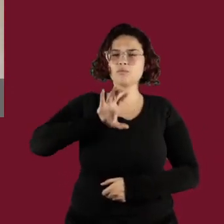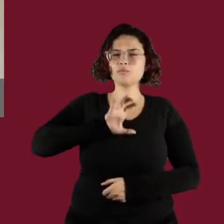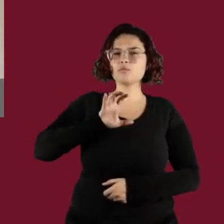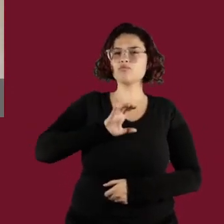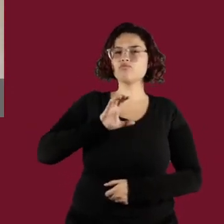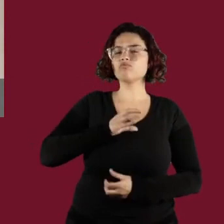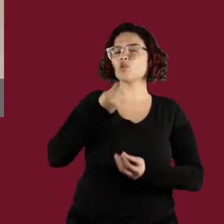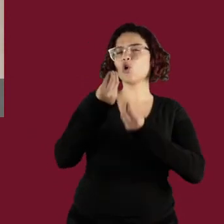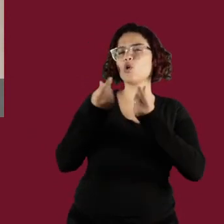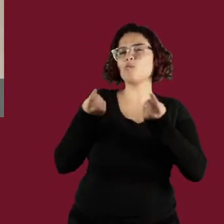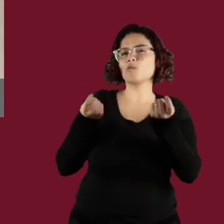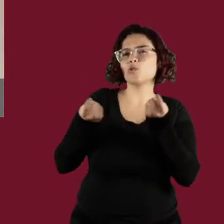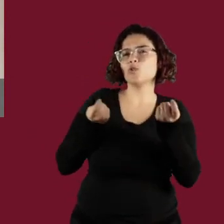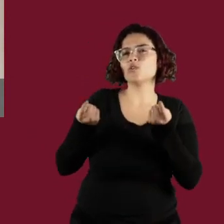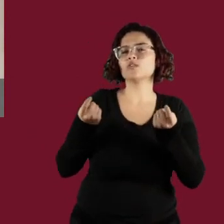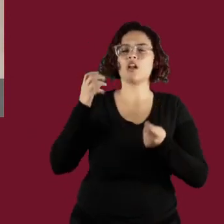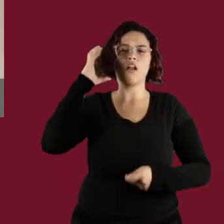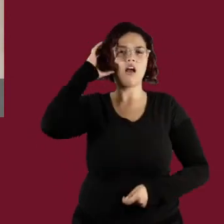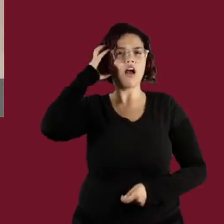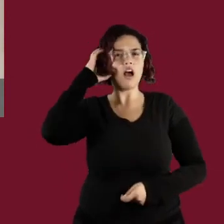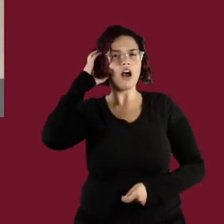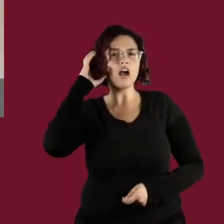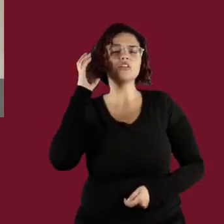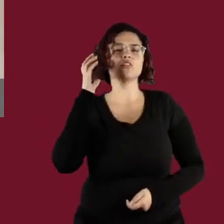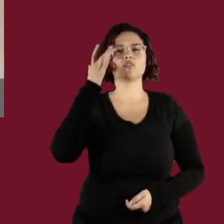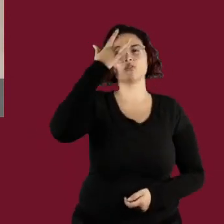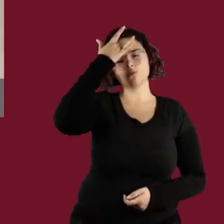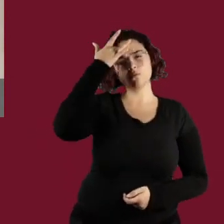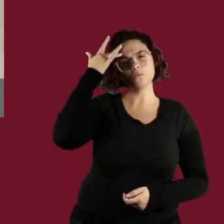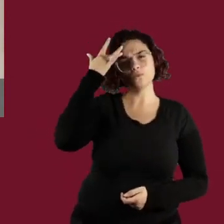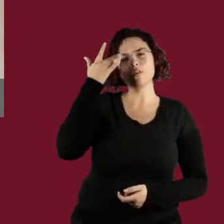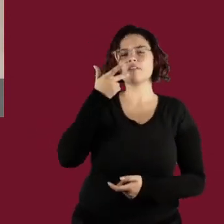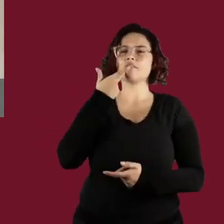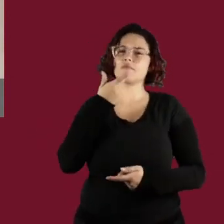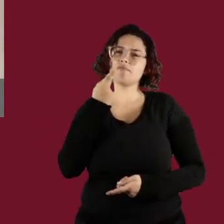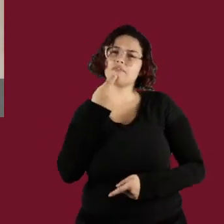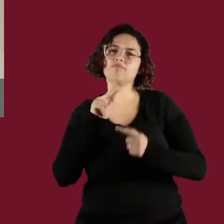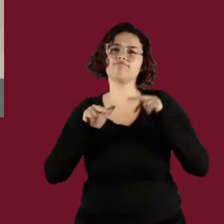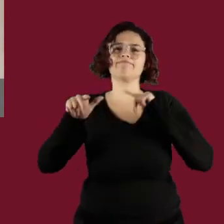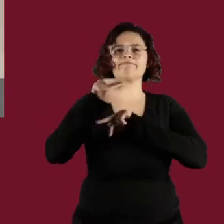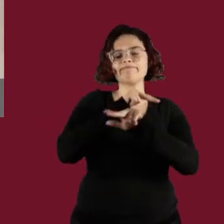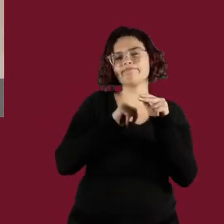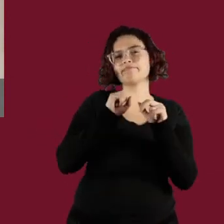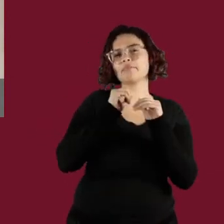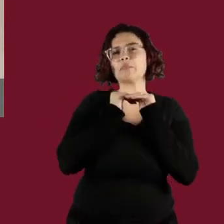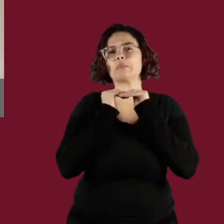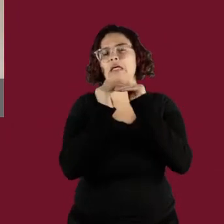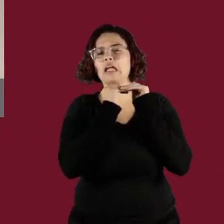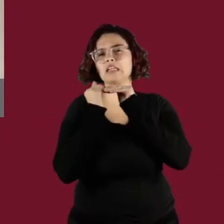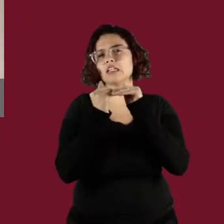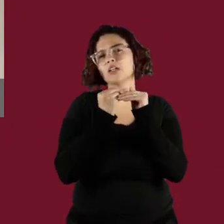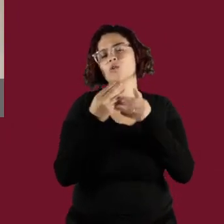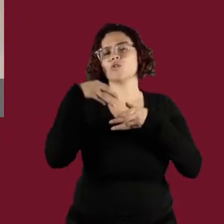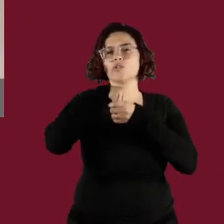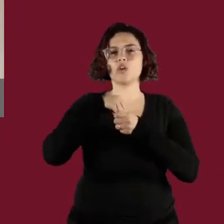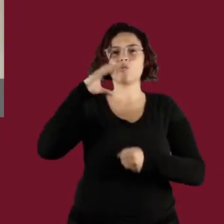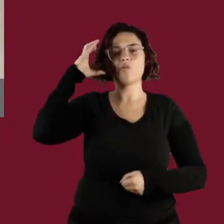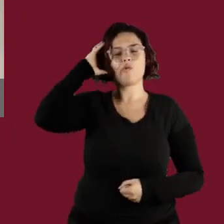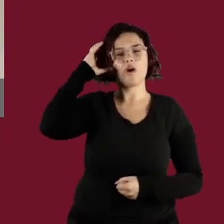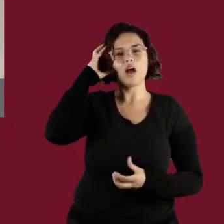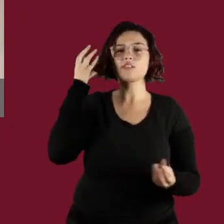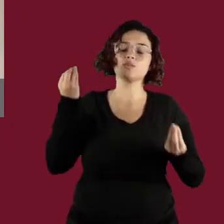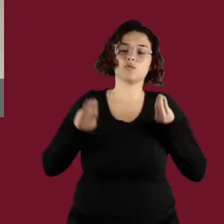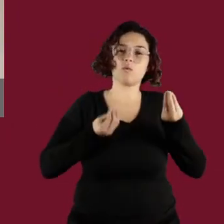modulam isso, né? São todos os sotaques, tem um padrão, enfim, como é que é isso dentro da rádio? Então, essas